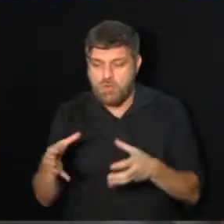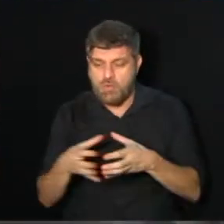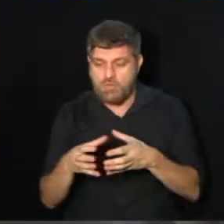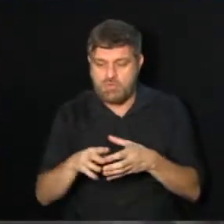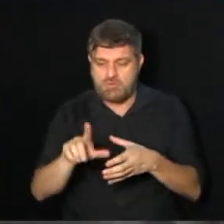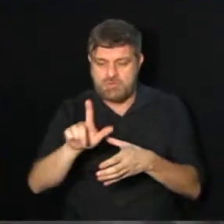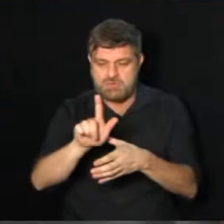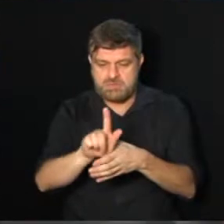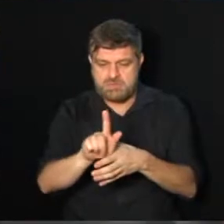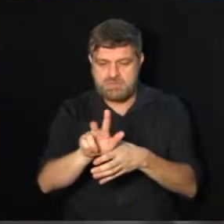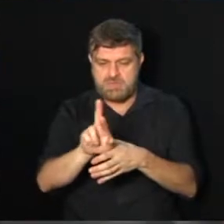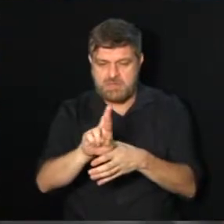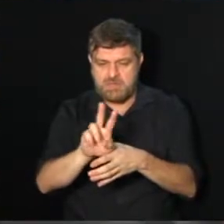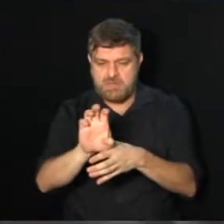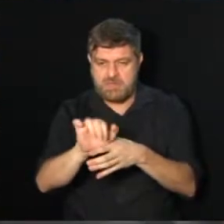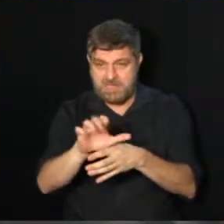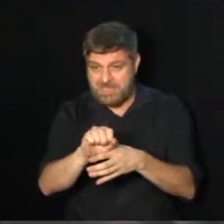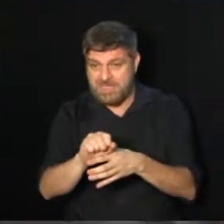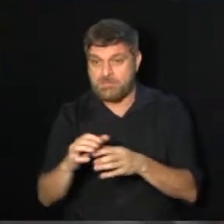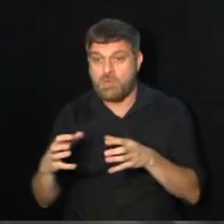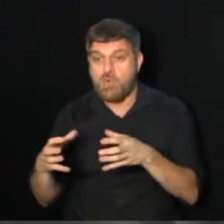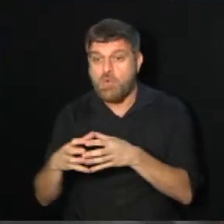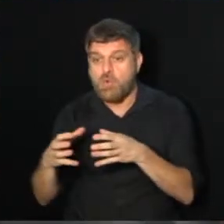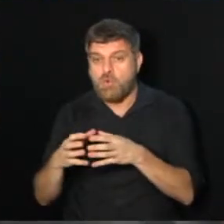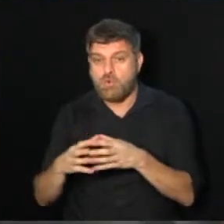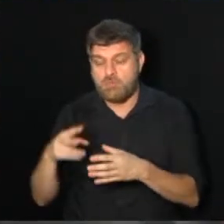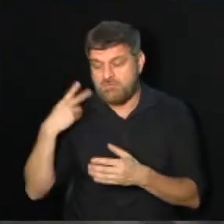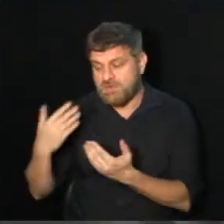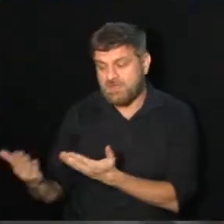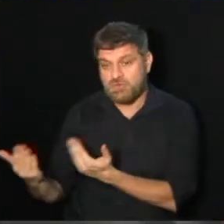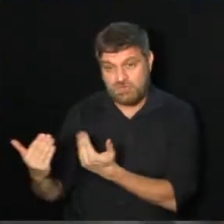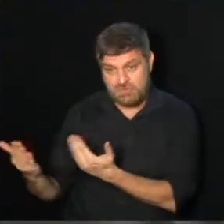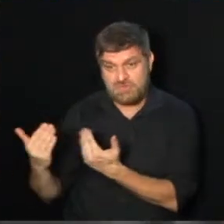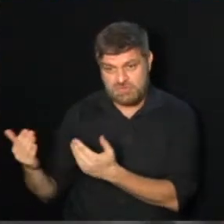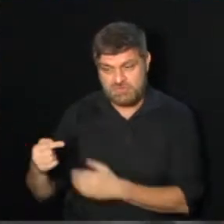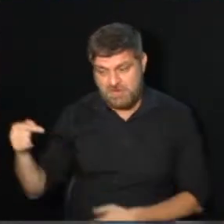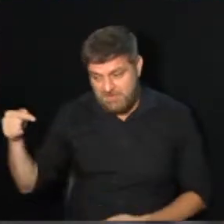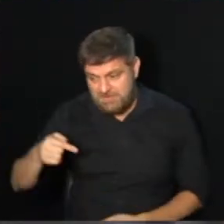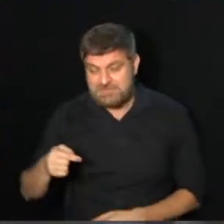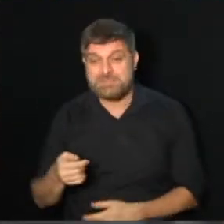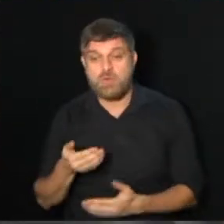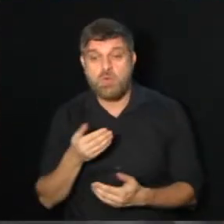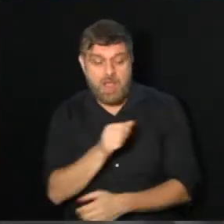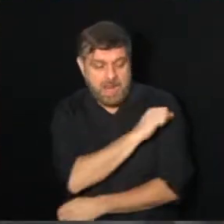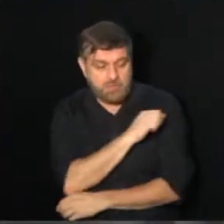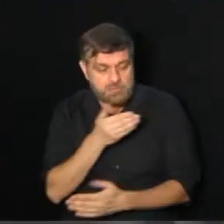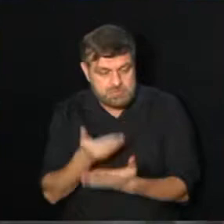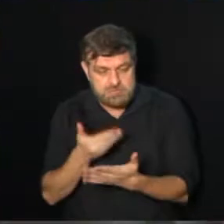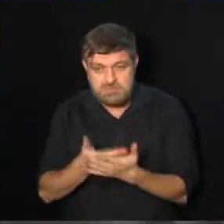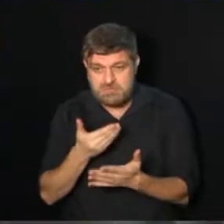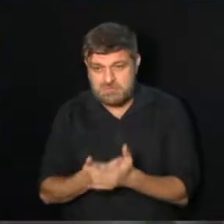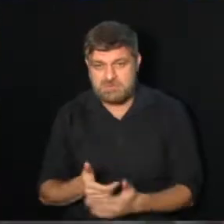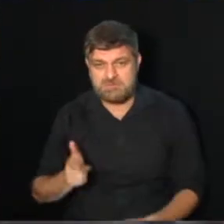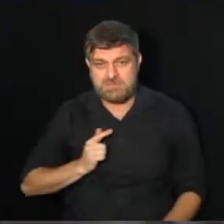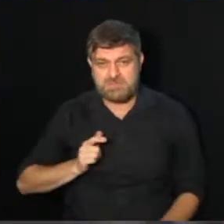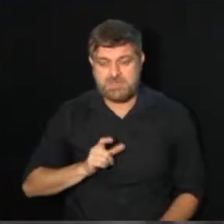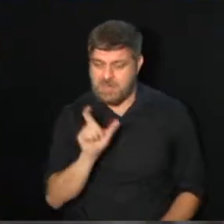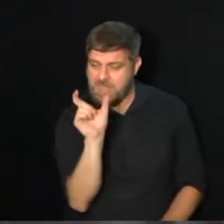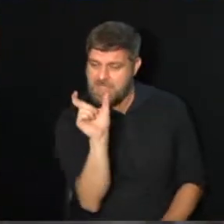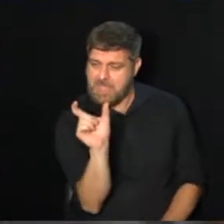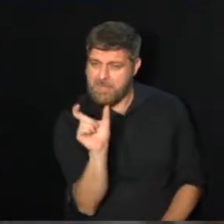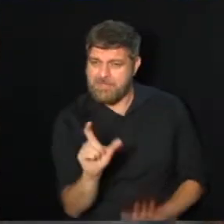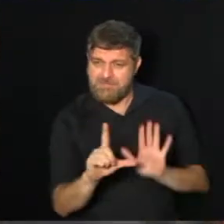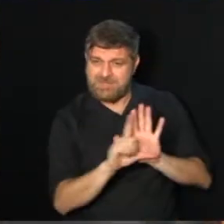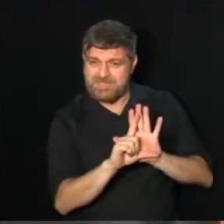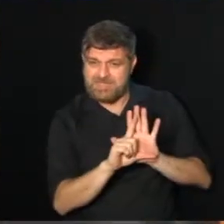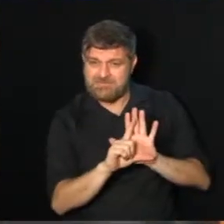os jovens parlamentares, que nós temos vários nessa casa aqui, que são nossos estudantes. Cada uma dessas palavras que está na lei